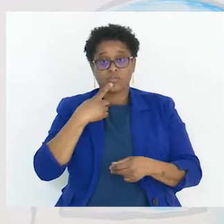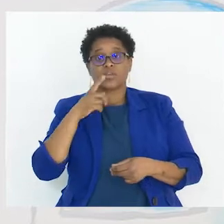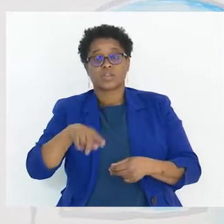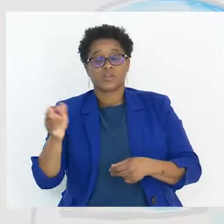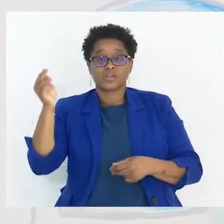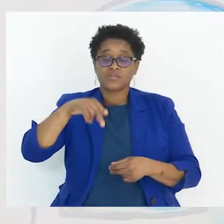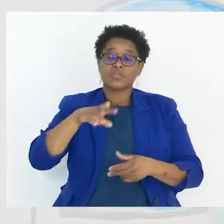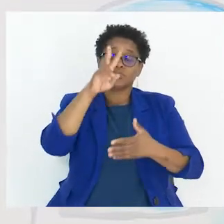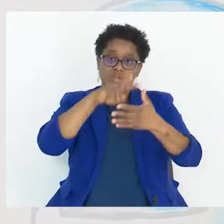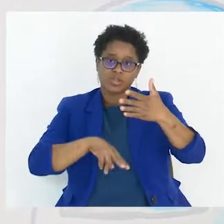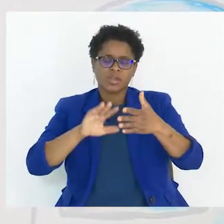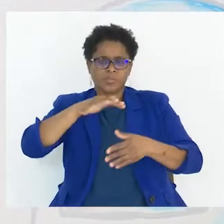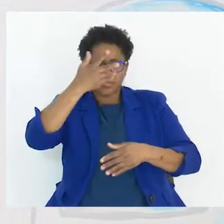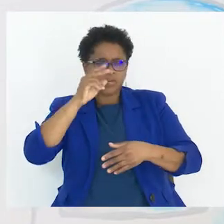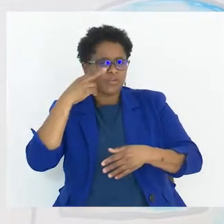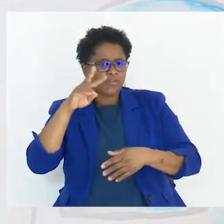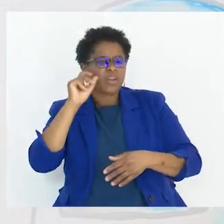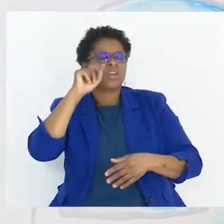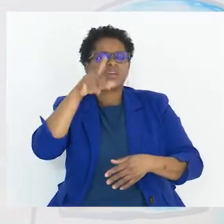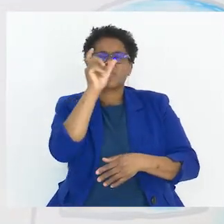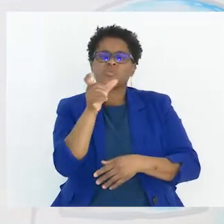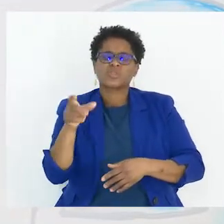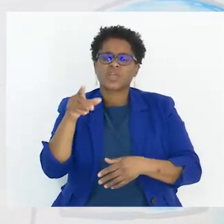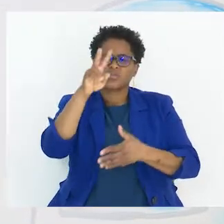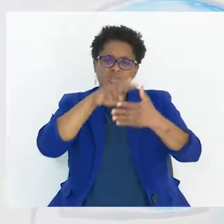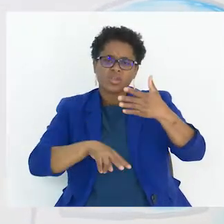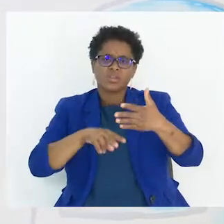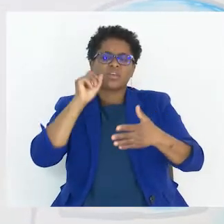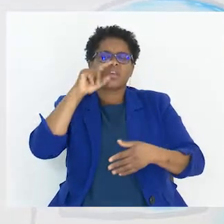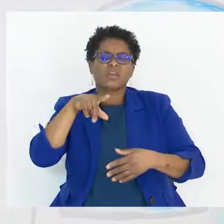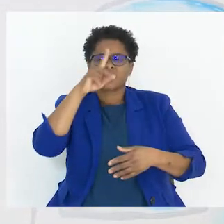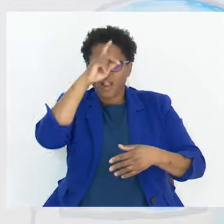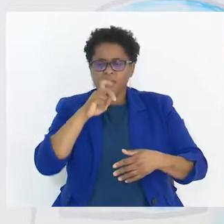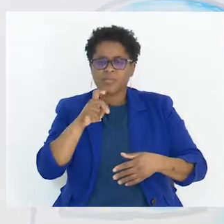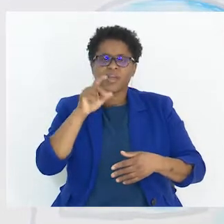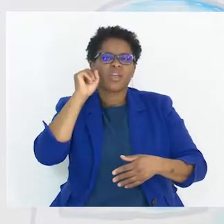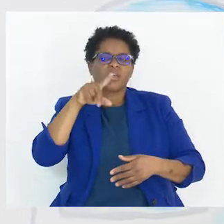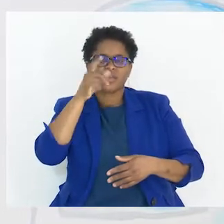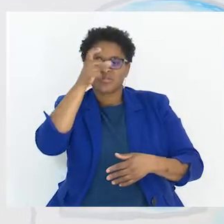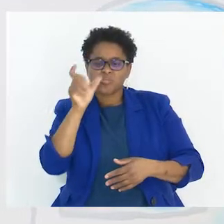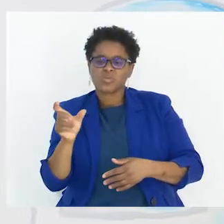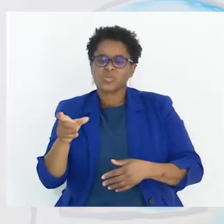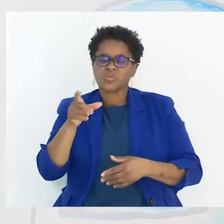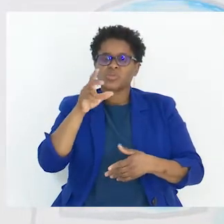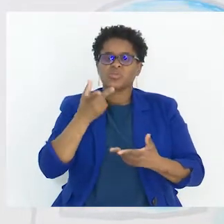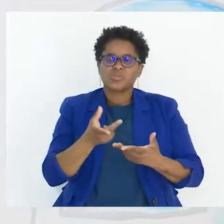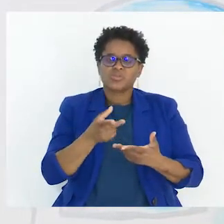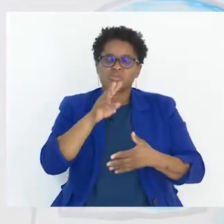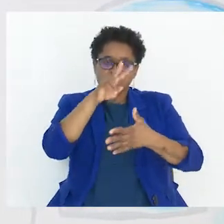as personagens do texto? Quem está a lembrar? Quem são as personagens do texto? Já